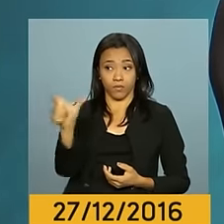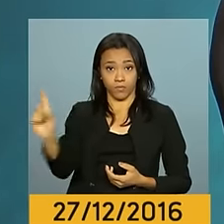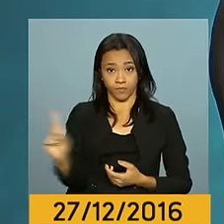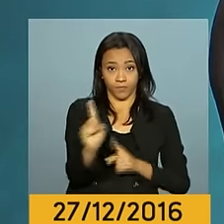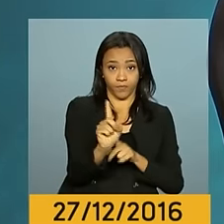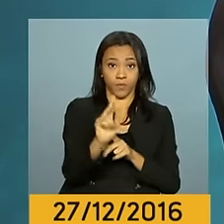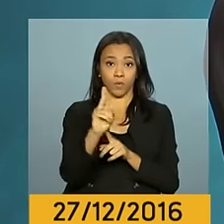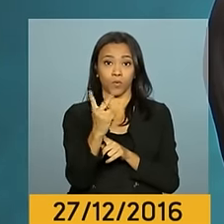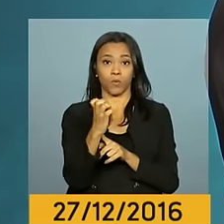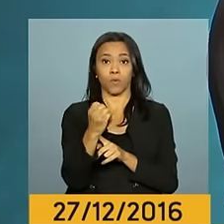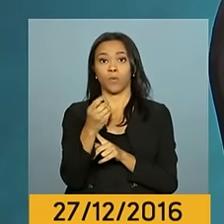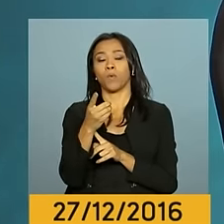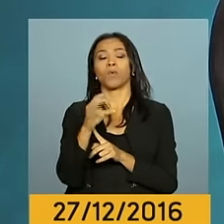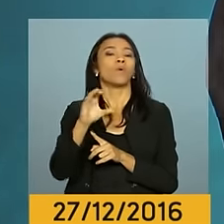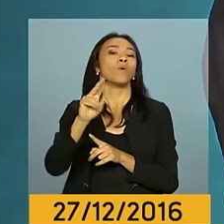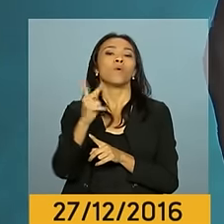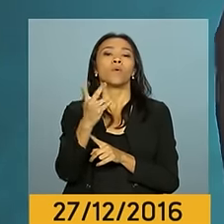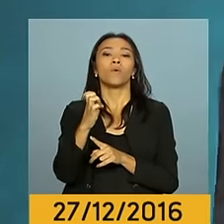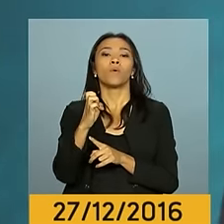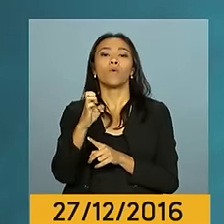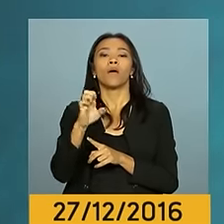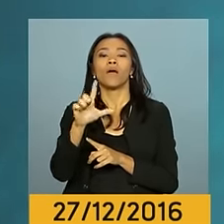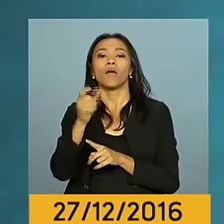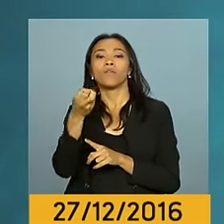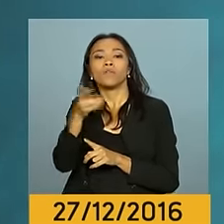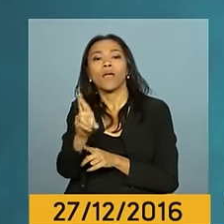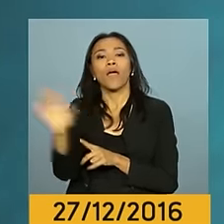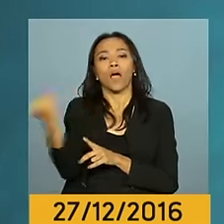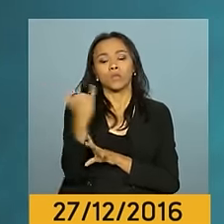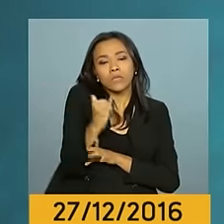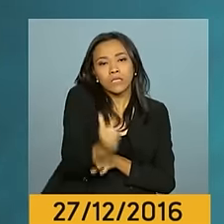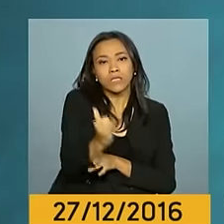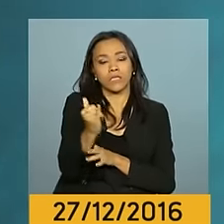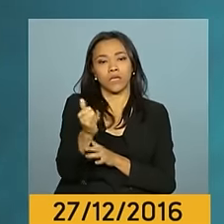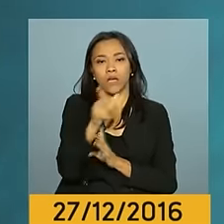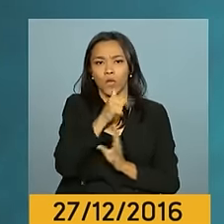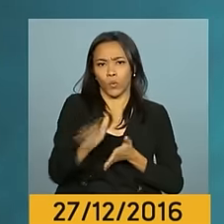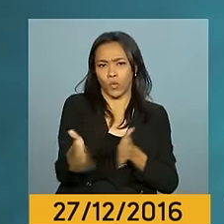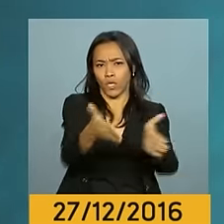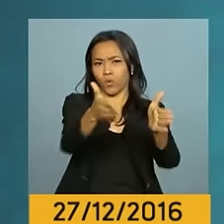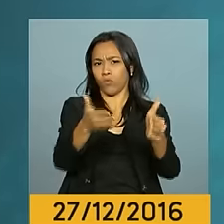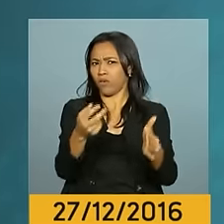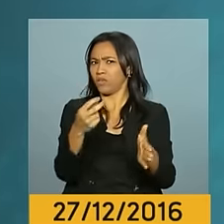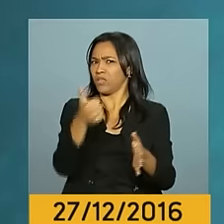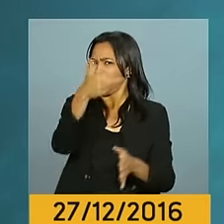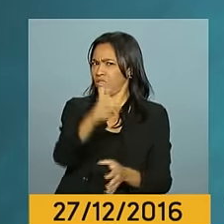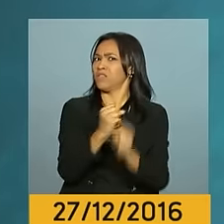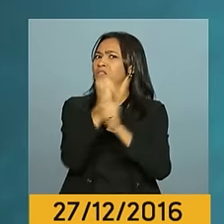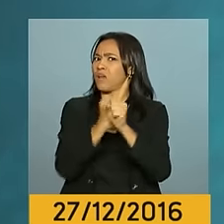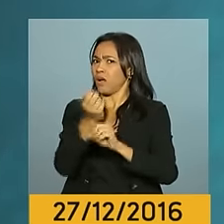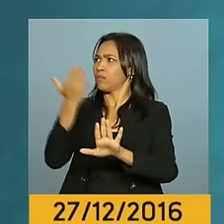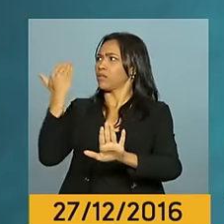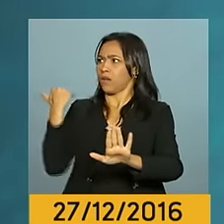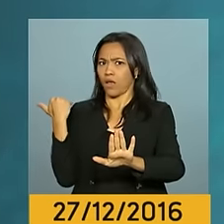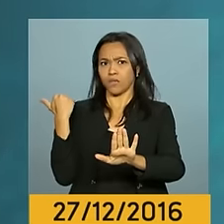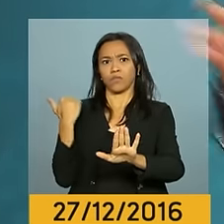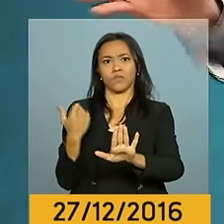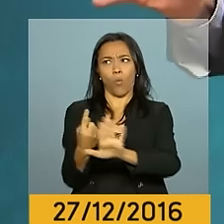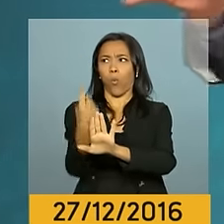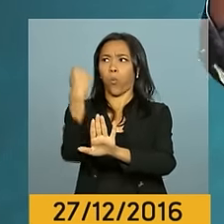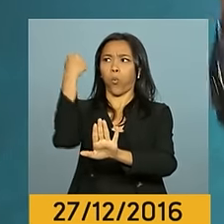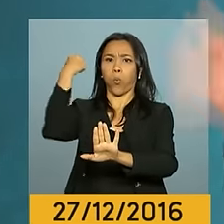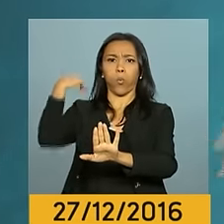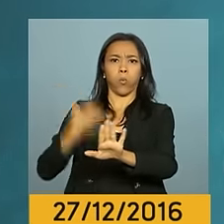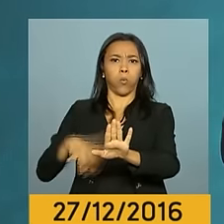a hipótese da transposição que começou convenhamos há mais de 15 anos atrás também não vamos pensar que começou